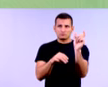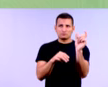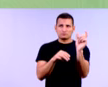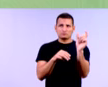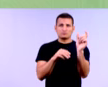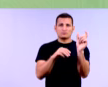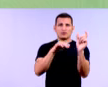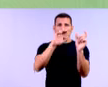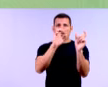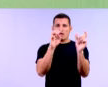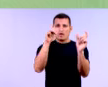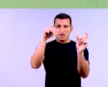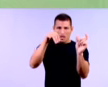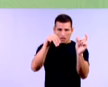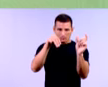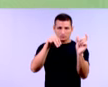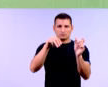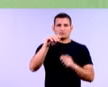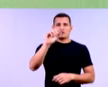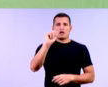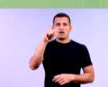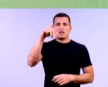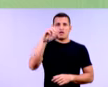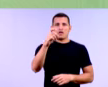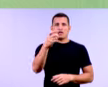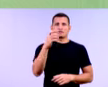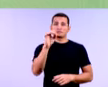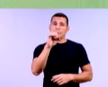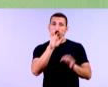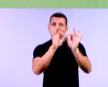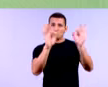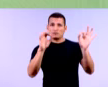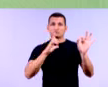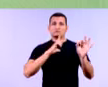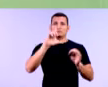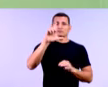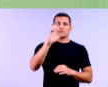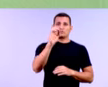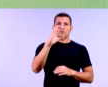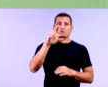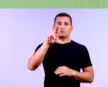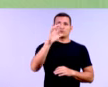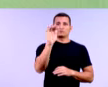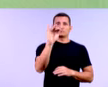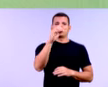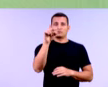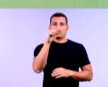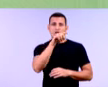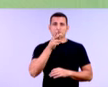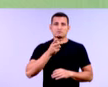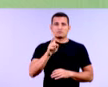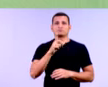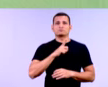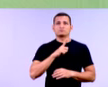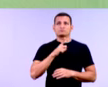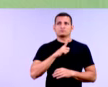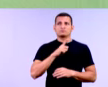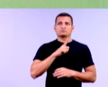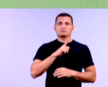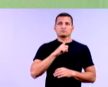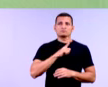eu estou formando uma locução. E nessa locução, ela sempre terá que ficar